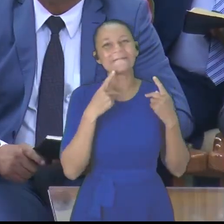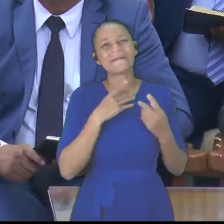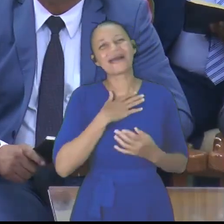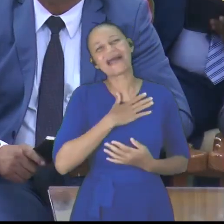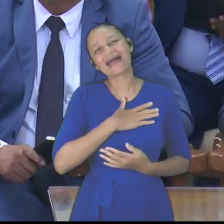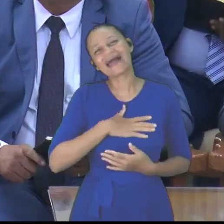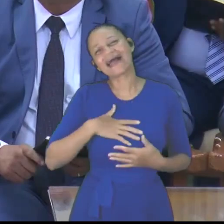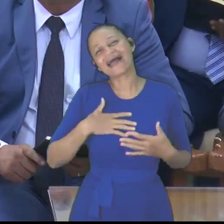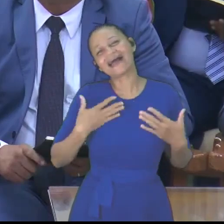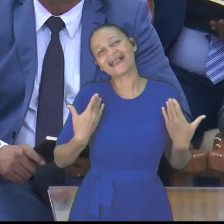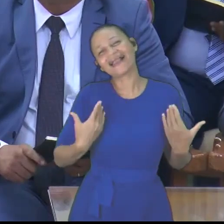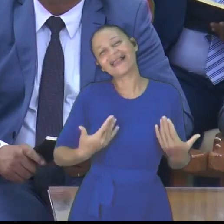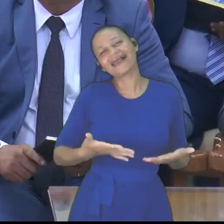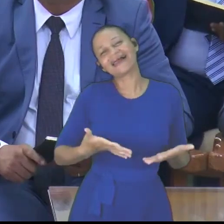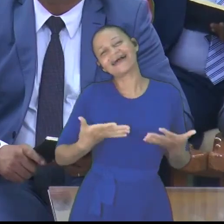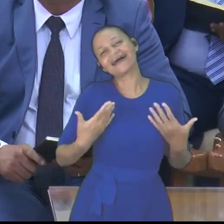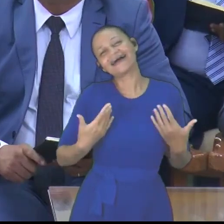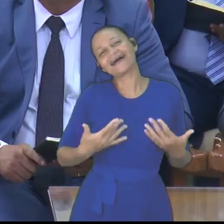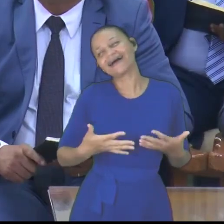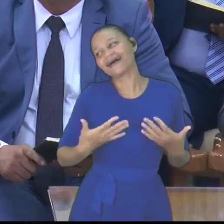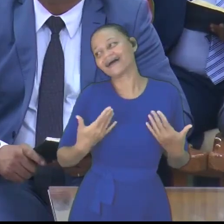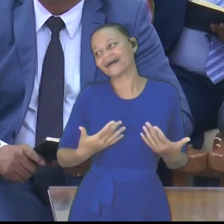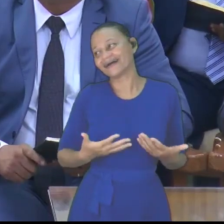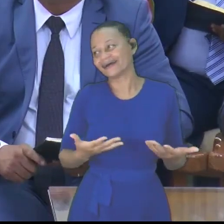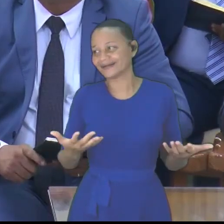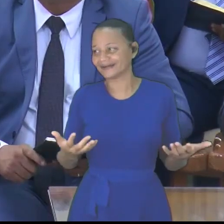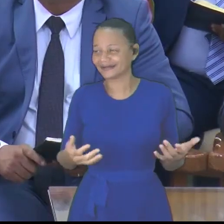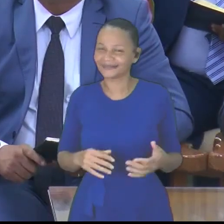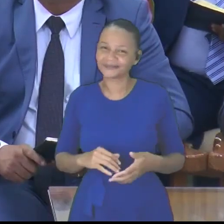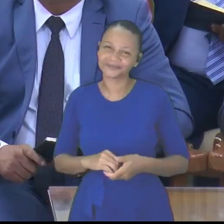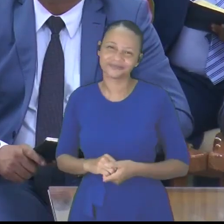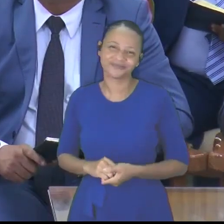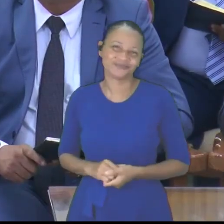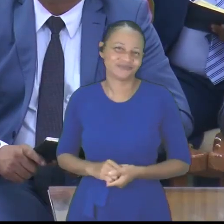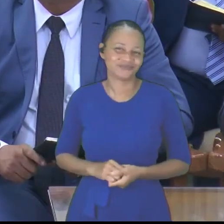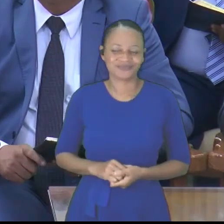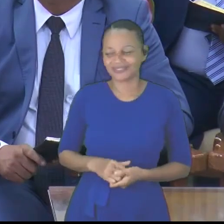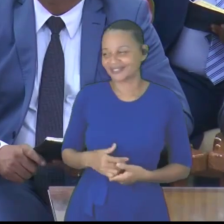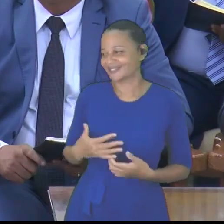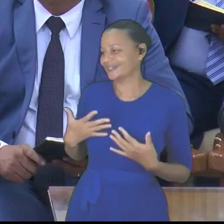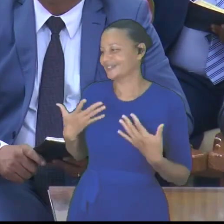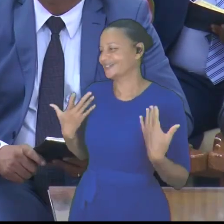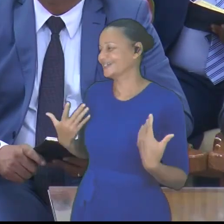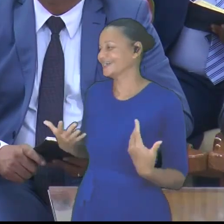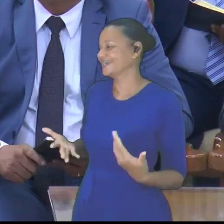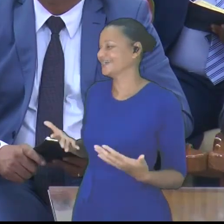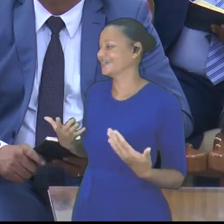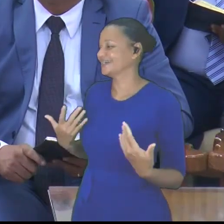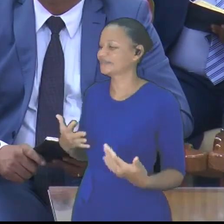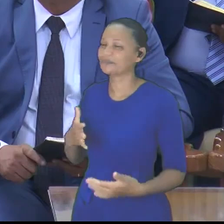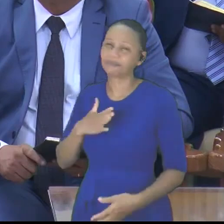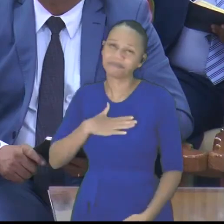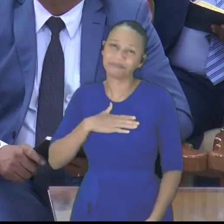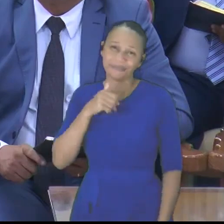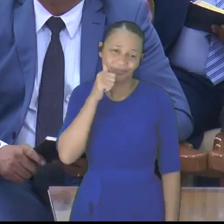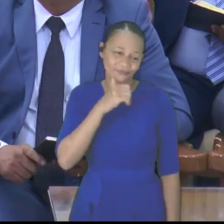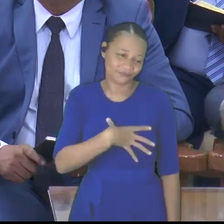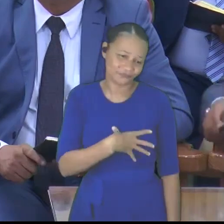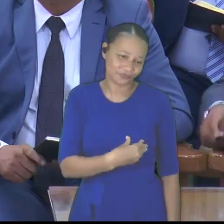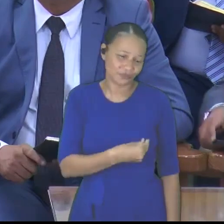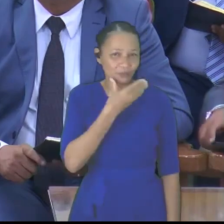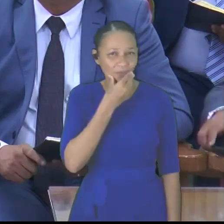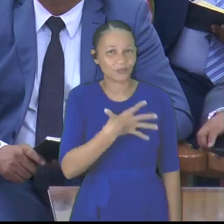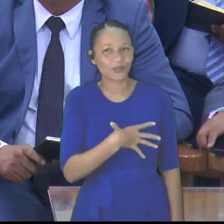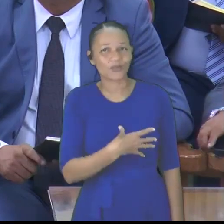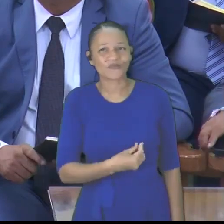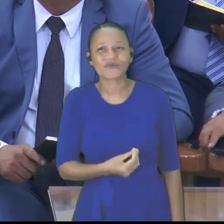fico tão leve. Glória a Jesus. Não, já ouviu? Eu fico leve. Minha filha, meu filho, para você ficar leve, basta